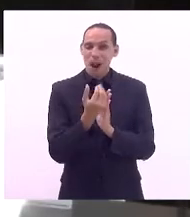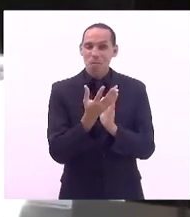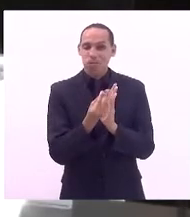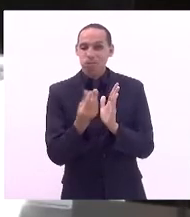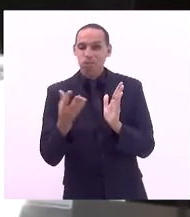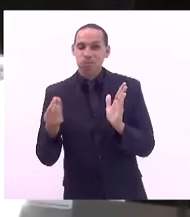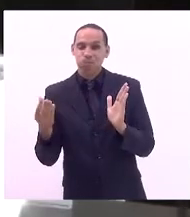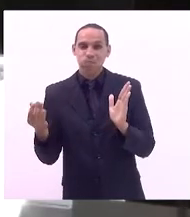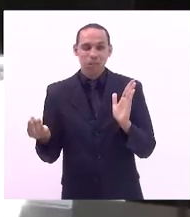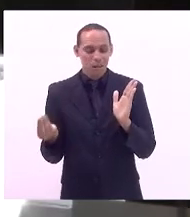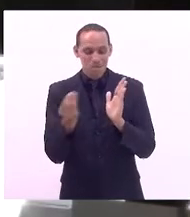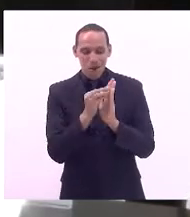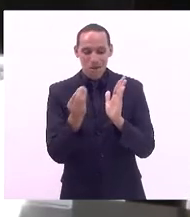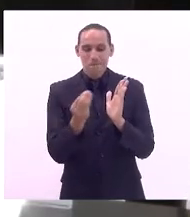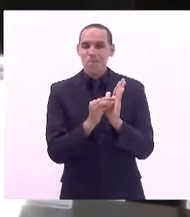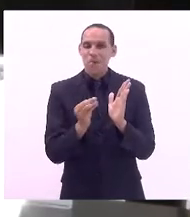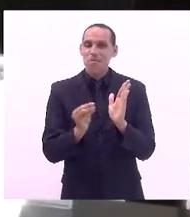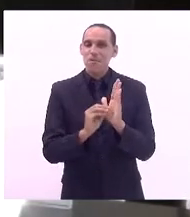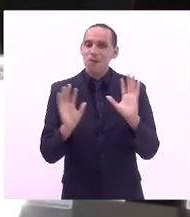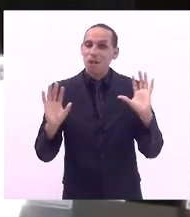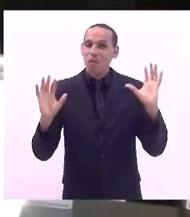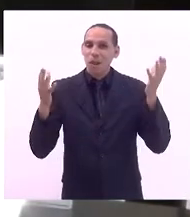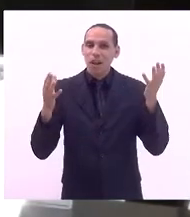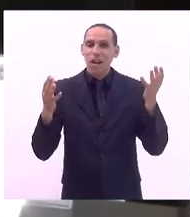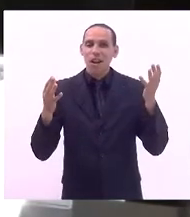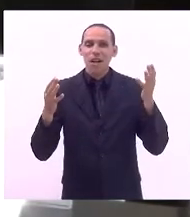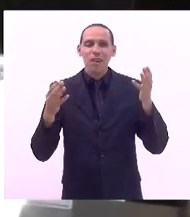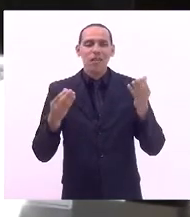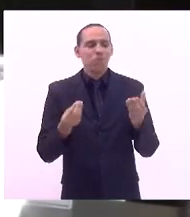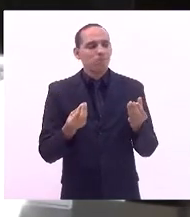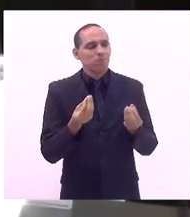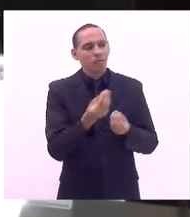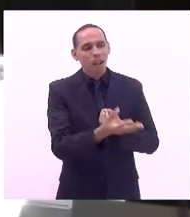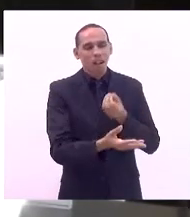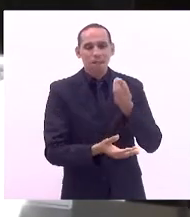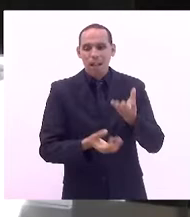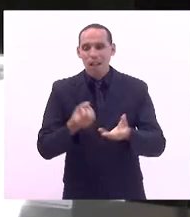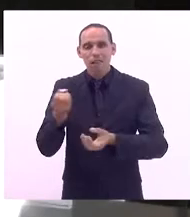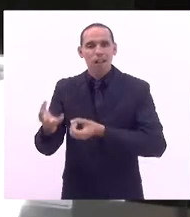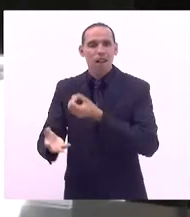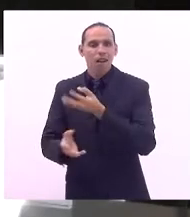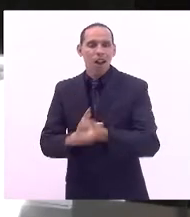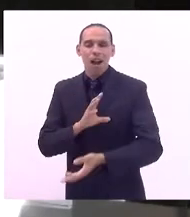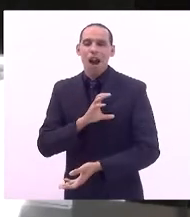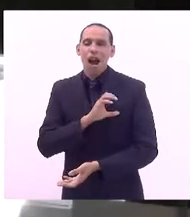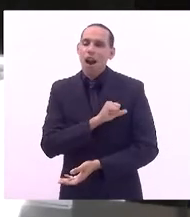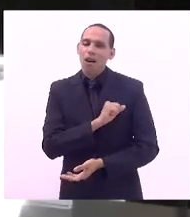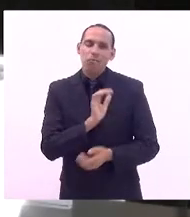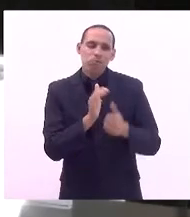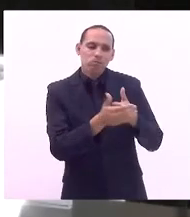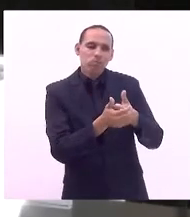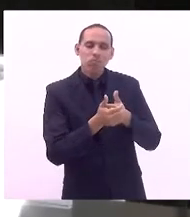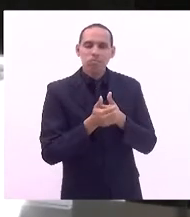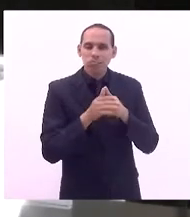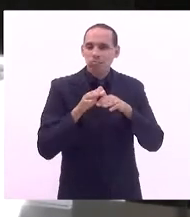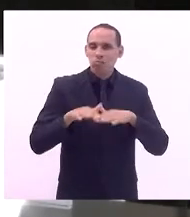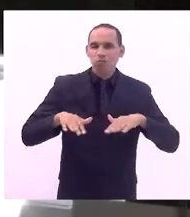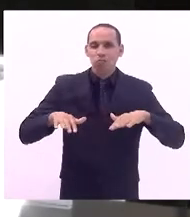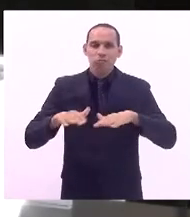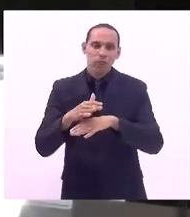de eventos e levando uma palavra simples de amor de amparo o próximo